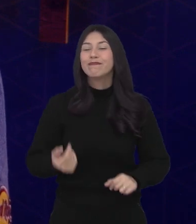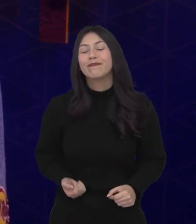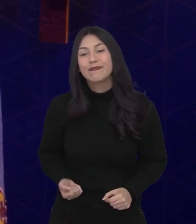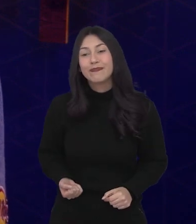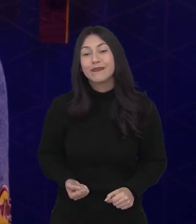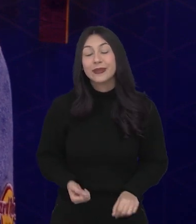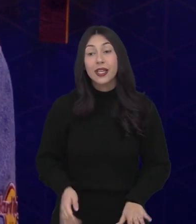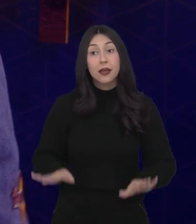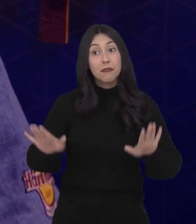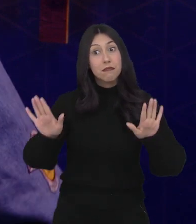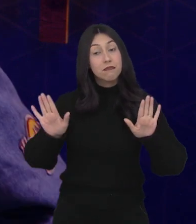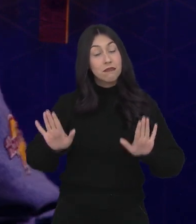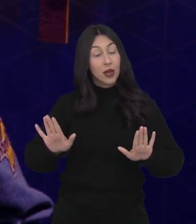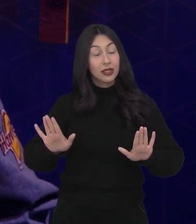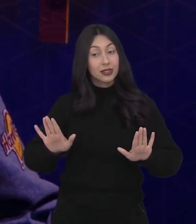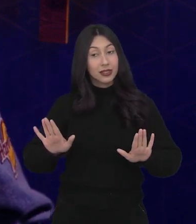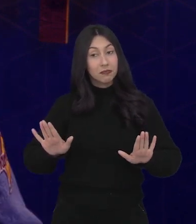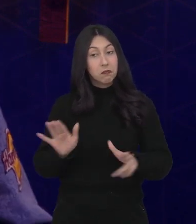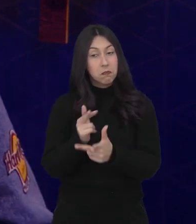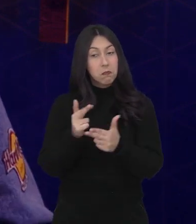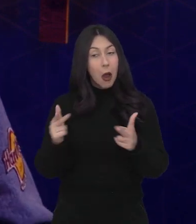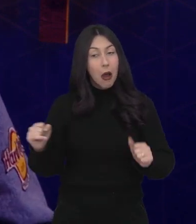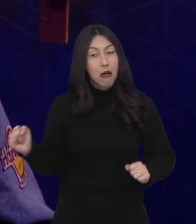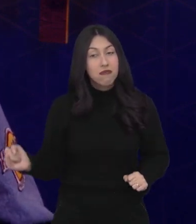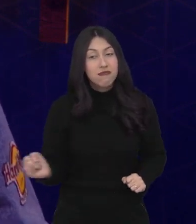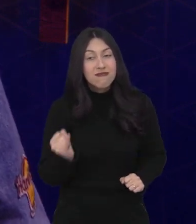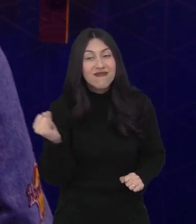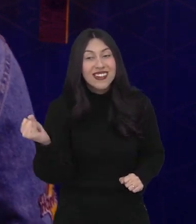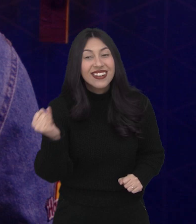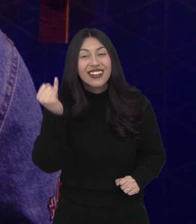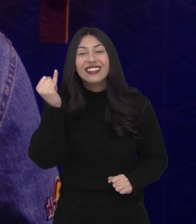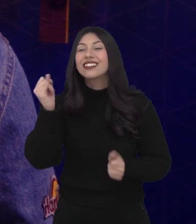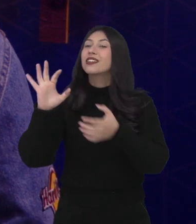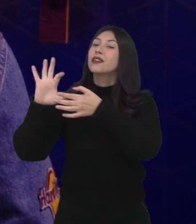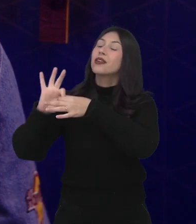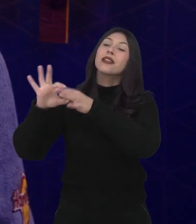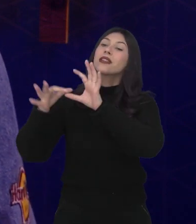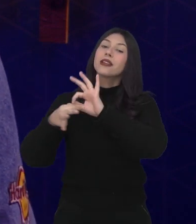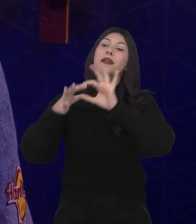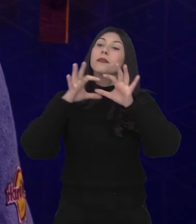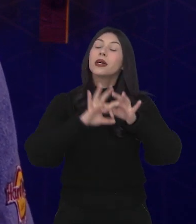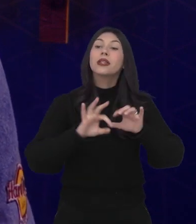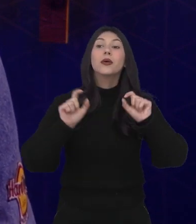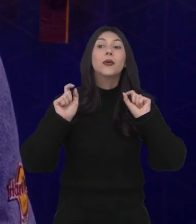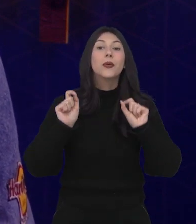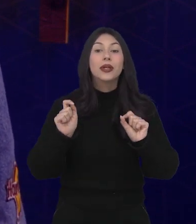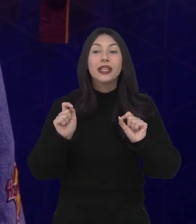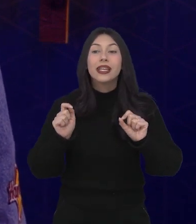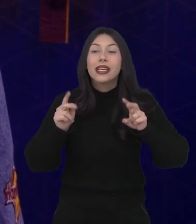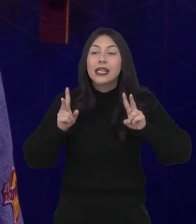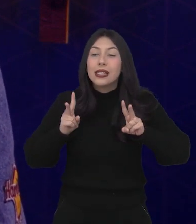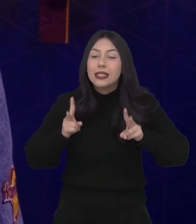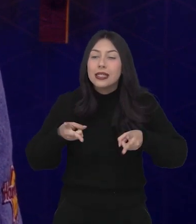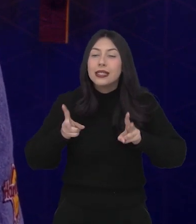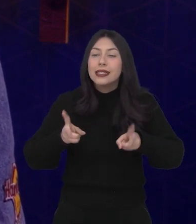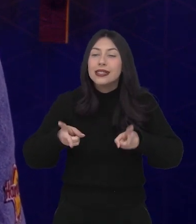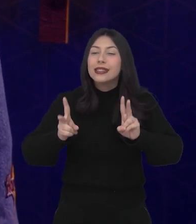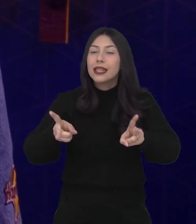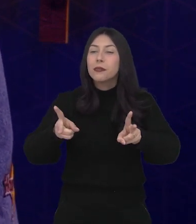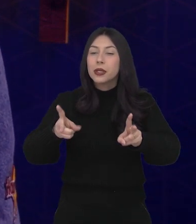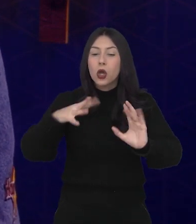também. Mas, Vicky, uma coisa muito importante das Olimpíadas é que é sempre um